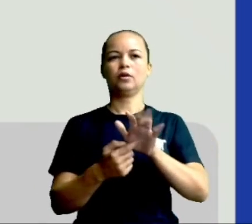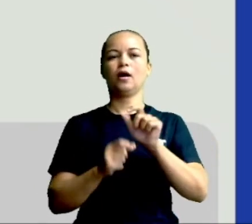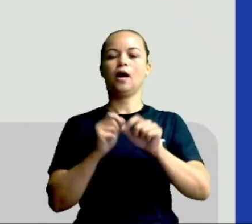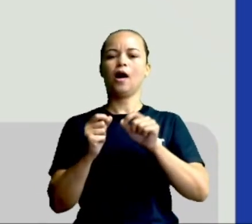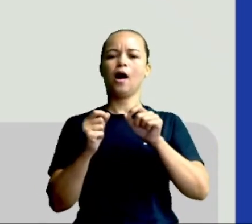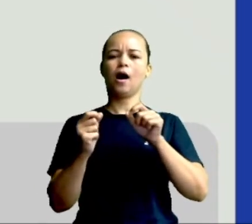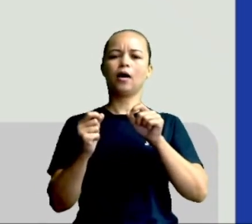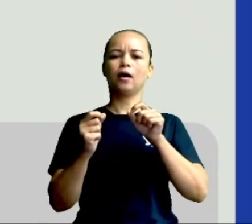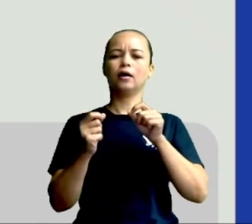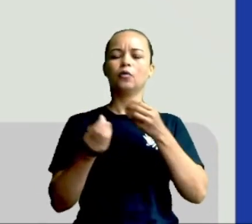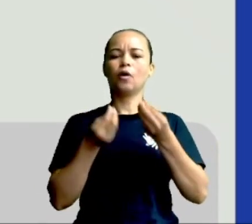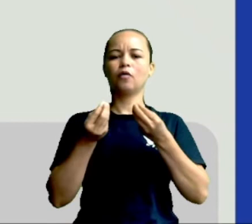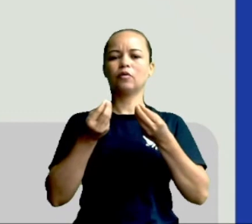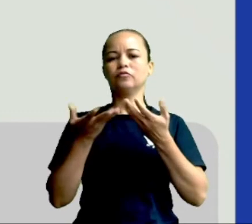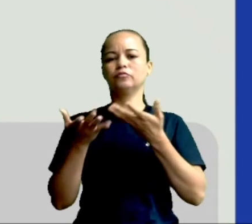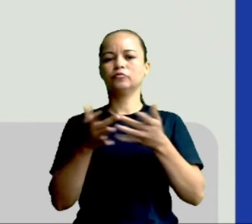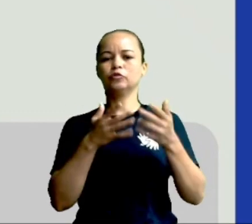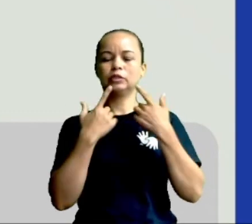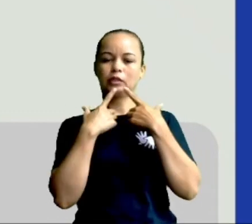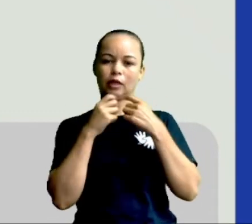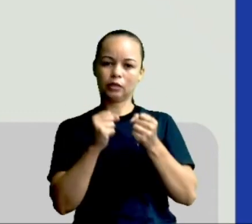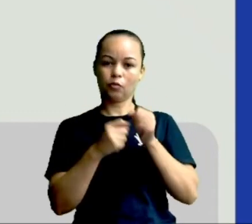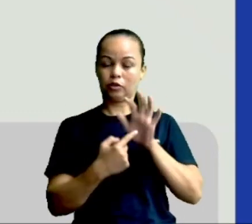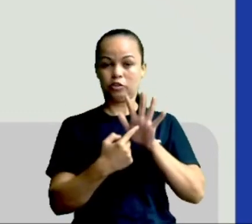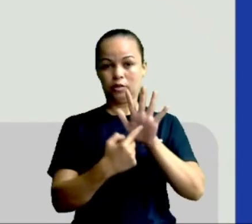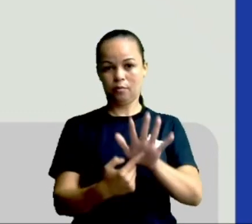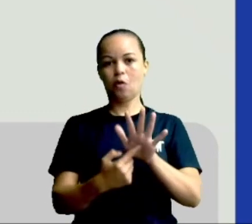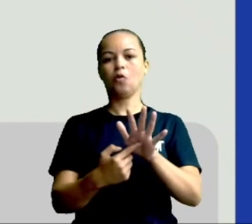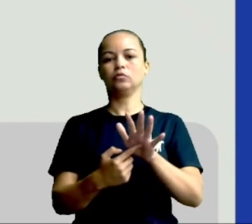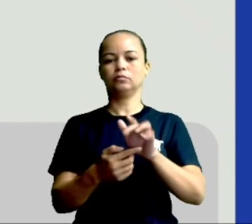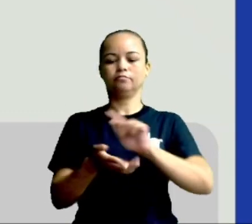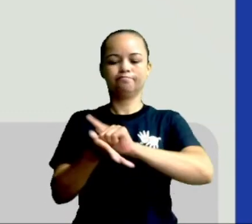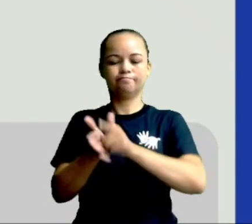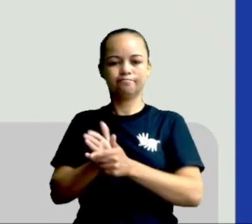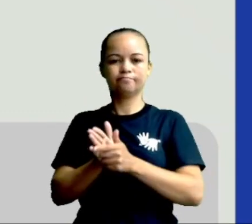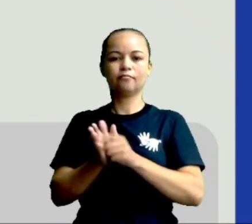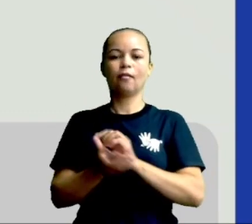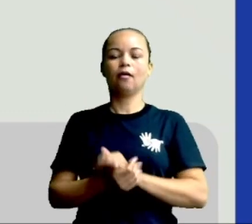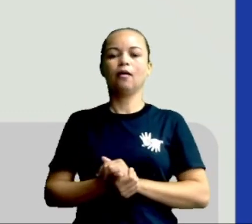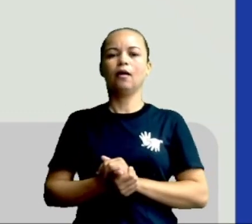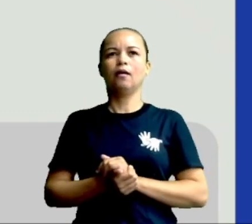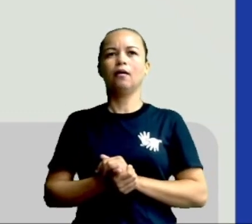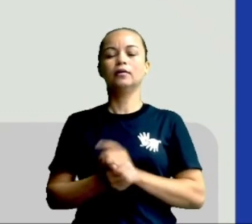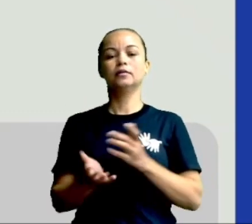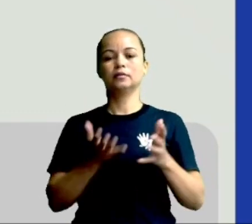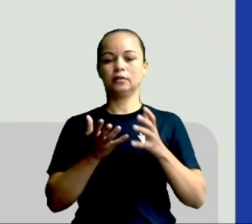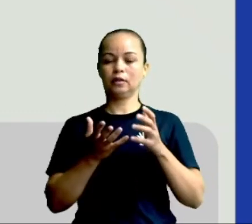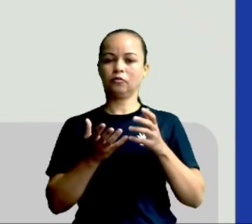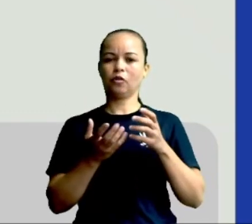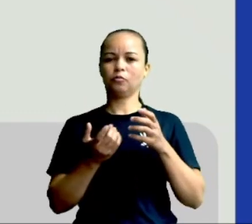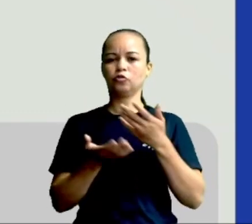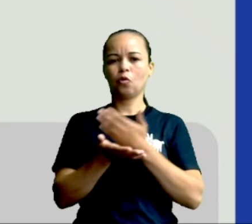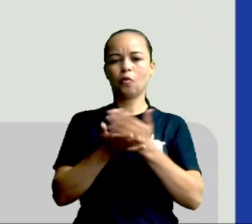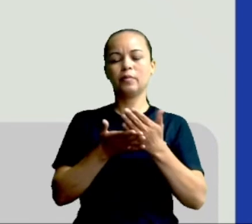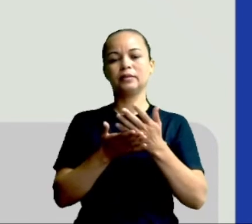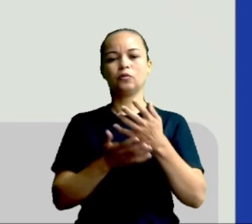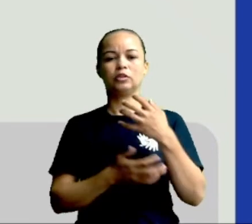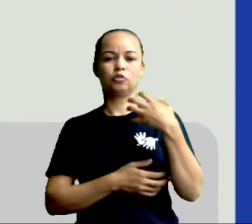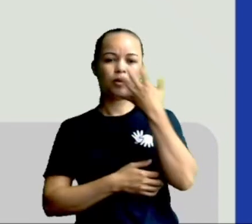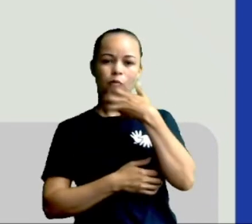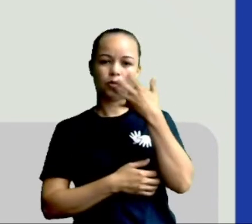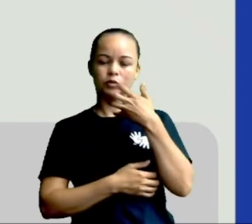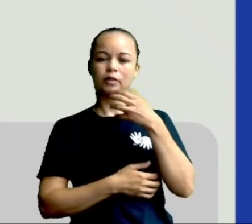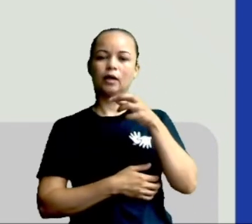função da linguagem que está presente nesses gêneros. Então, vamos começar com um trecho de uma música de Roberto